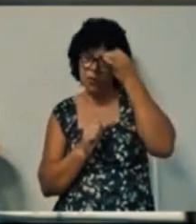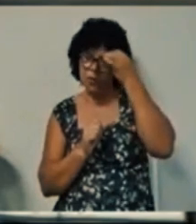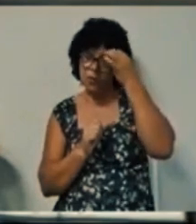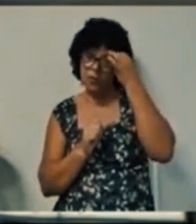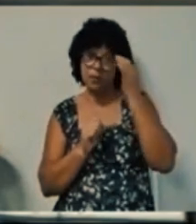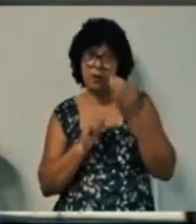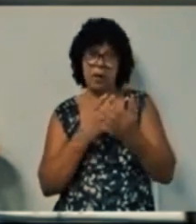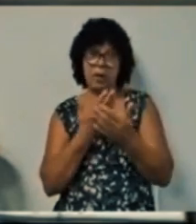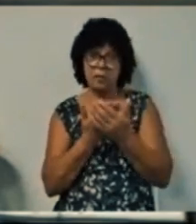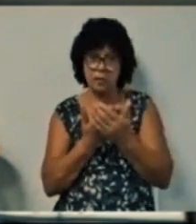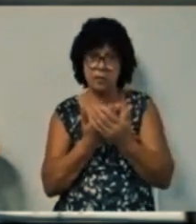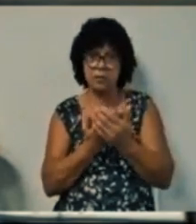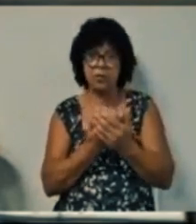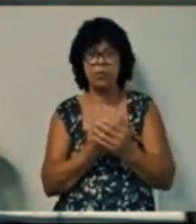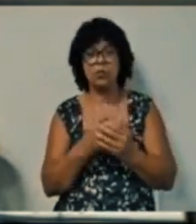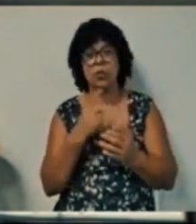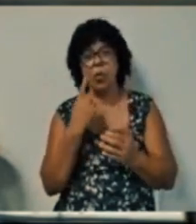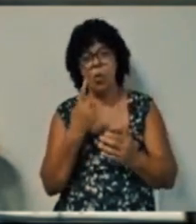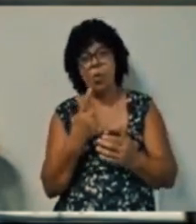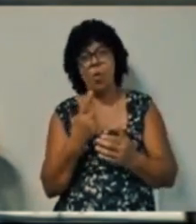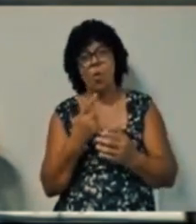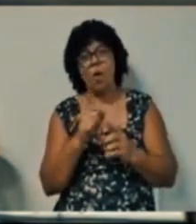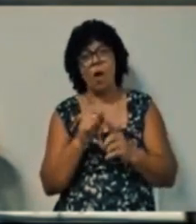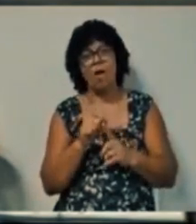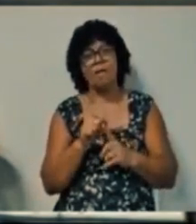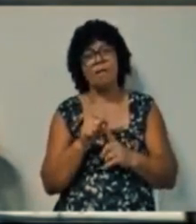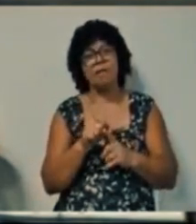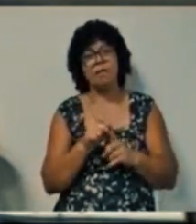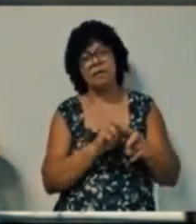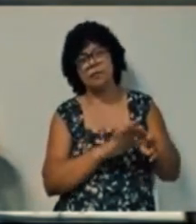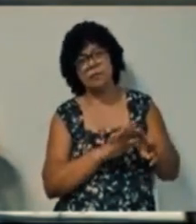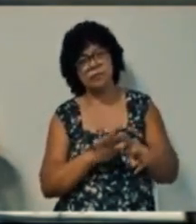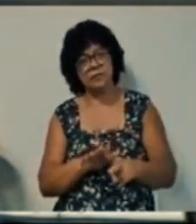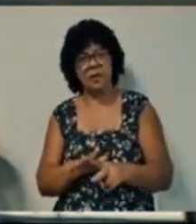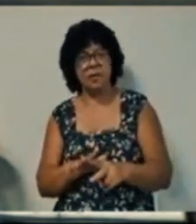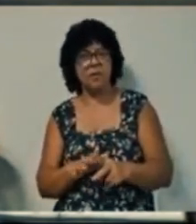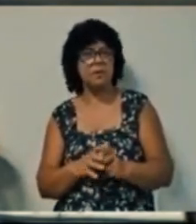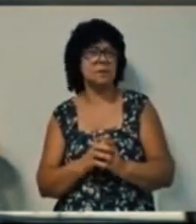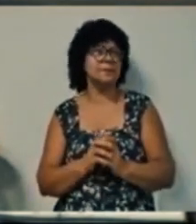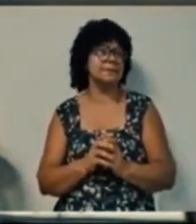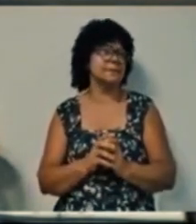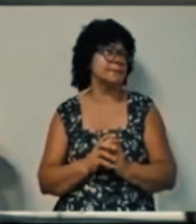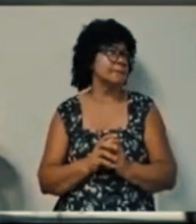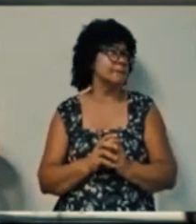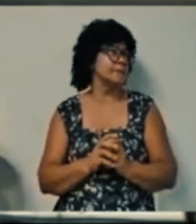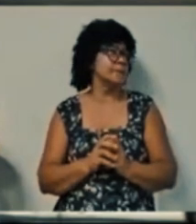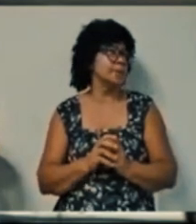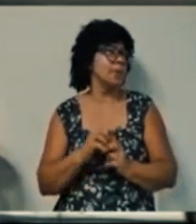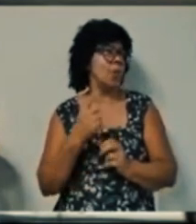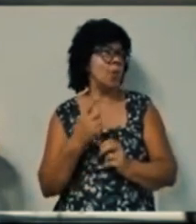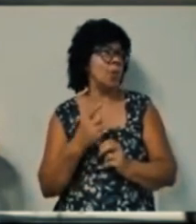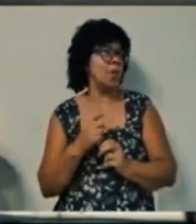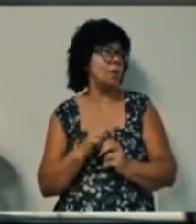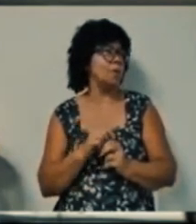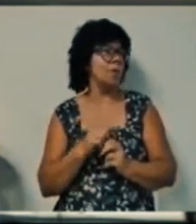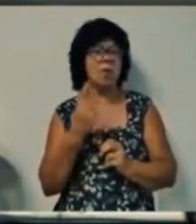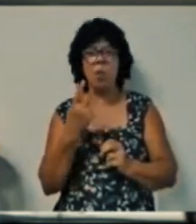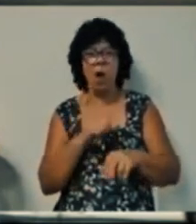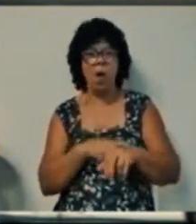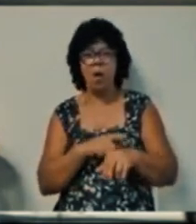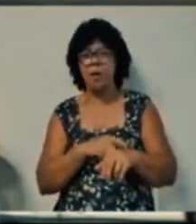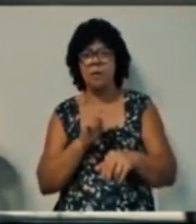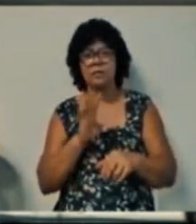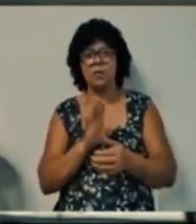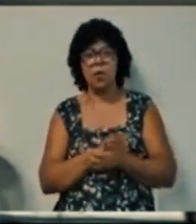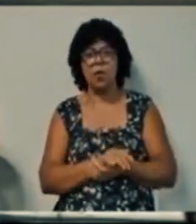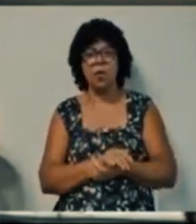dia. E eu percebo que você estava no convento, então você gosta de ler a Bíblia. Ela disse: sim. Você não